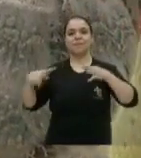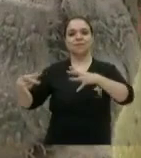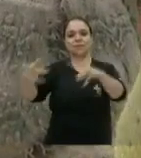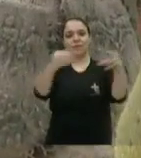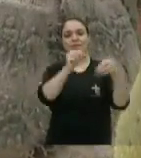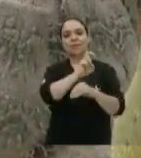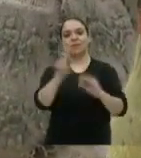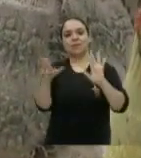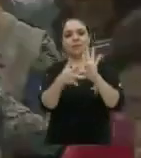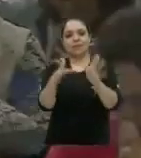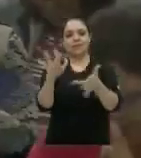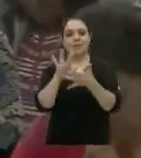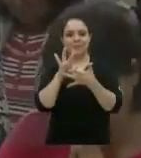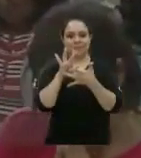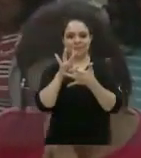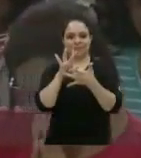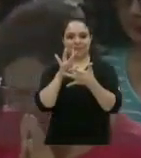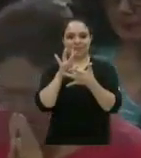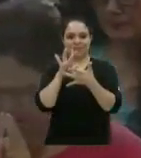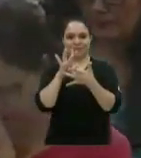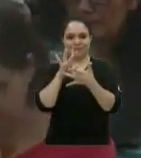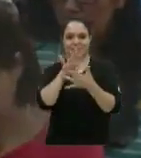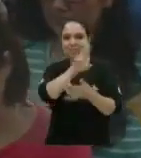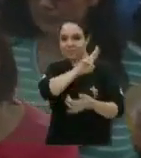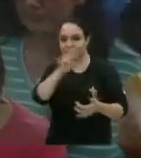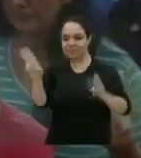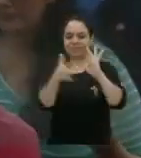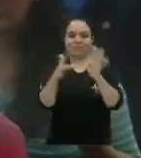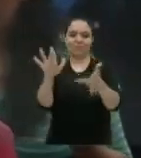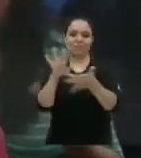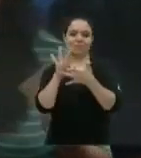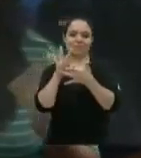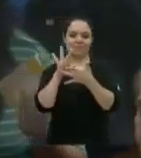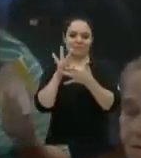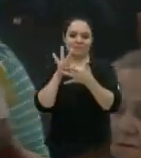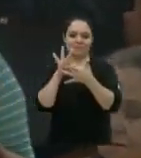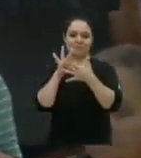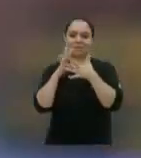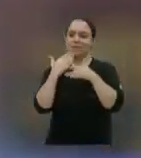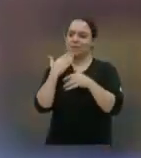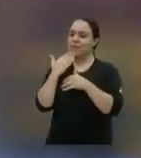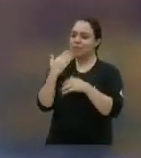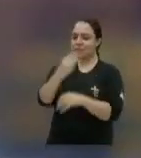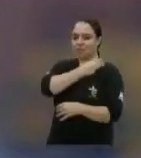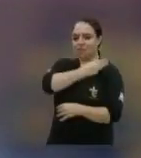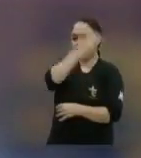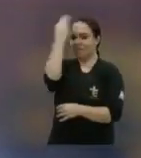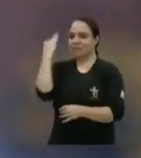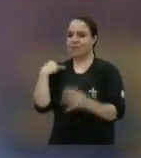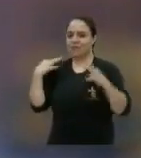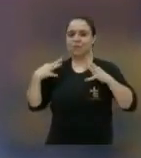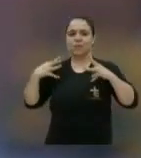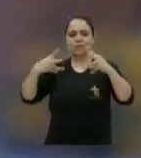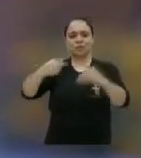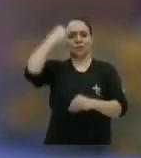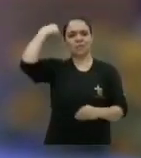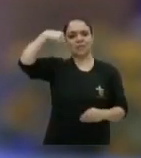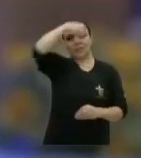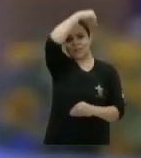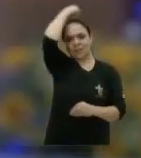nome de Jesus, por intercessão de todos os santos, por intercessão da Virgem Maria.